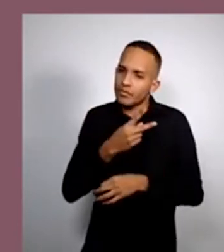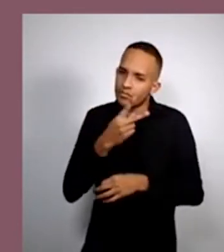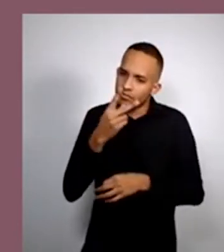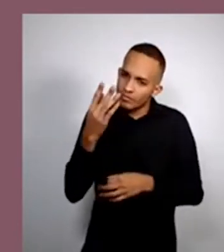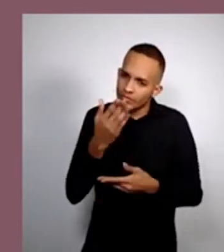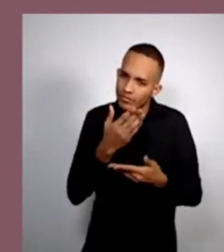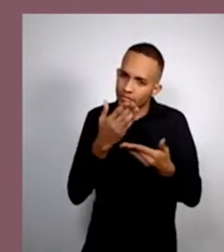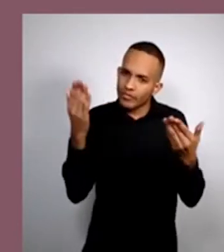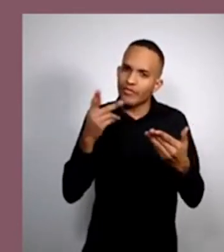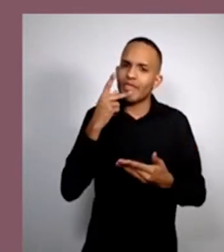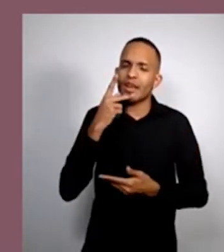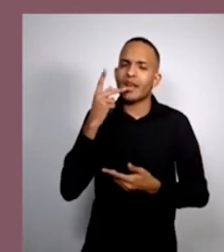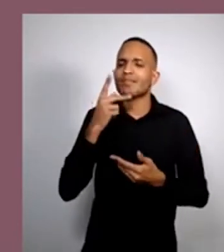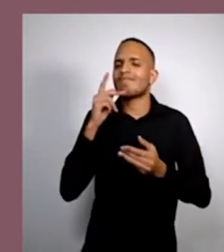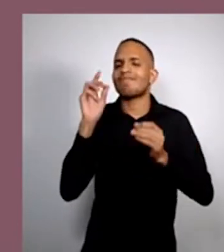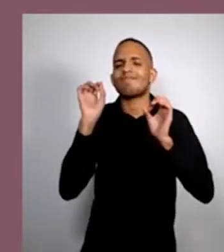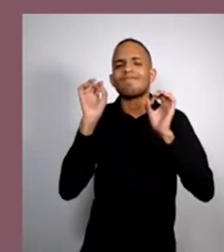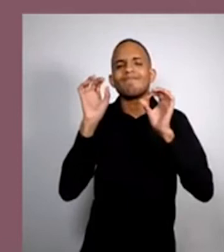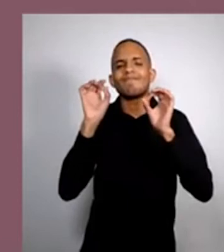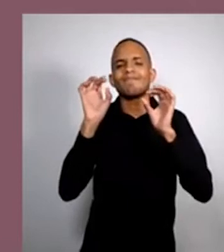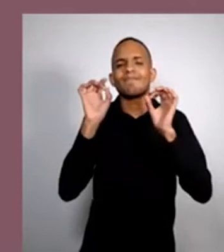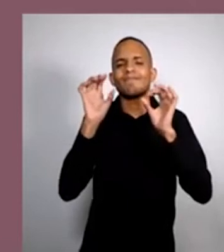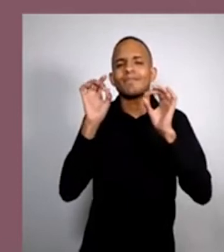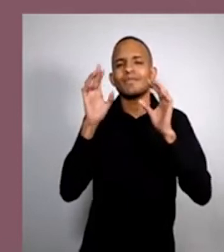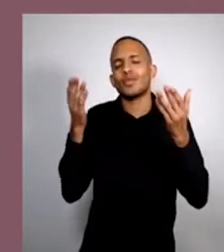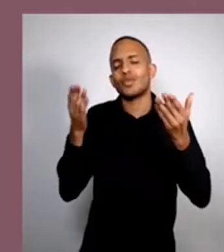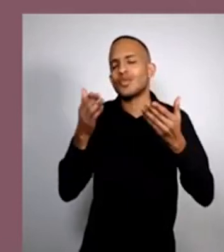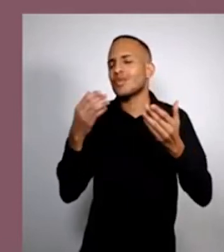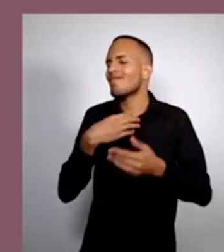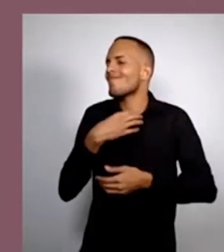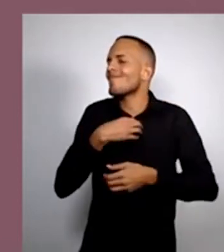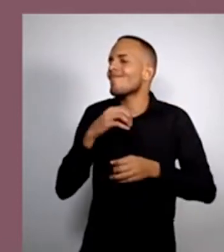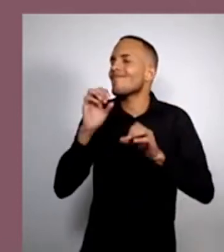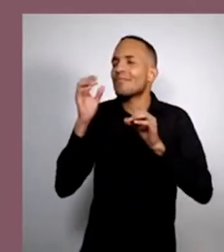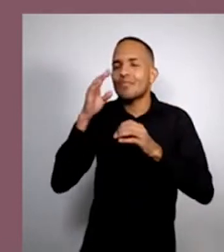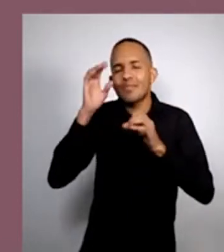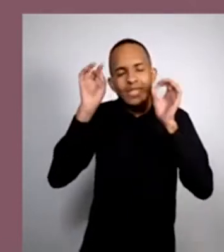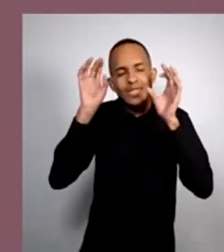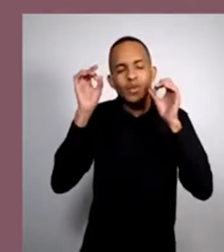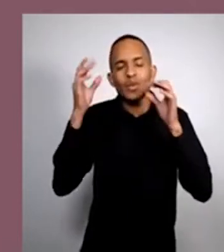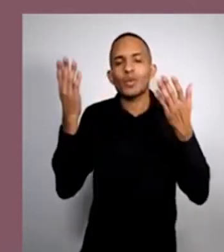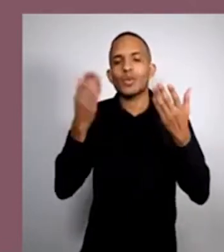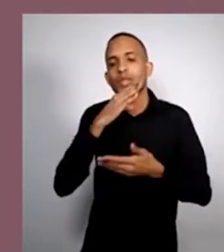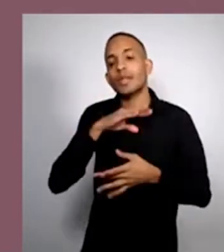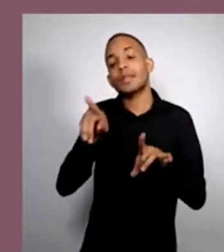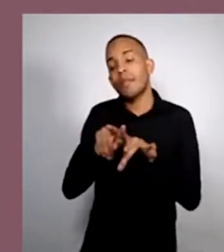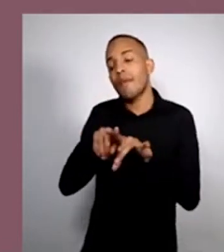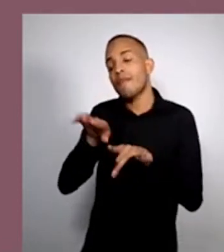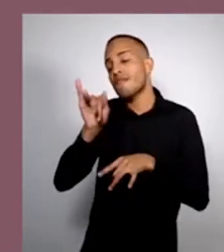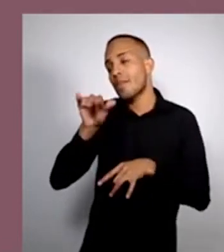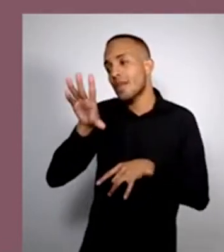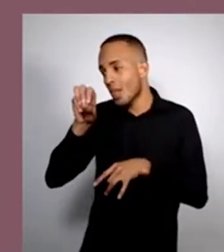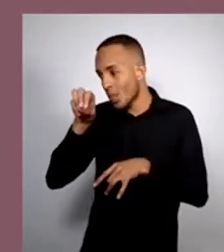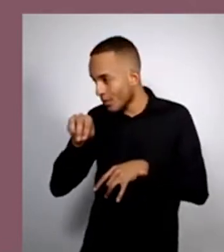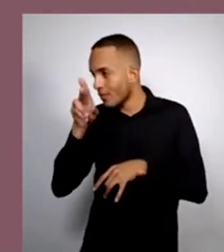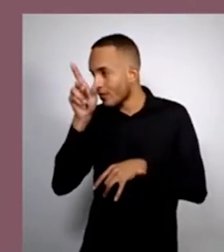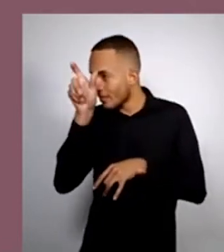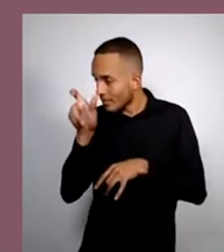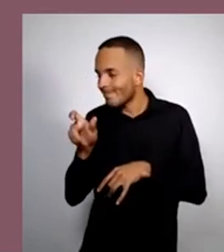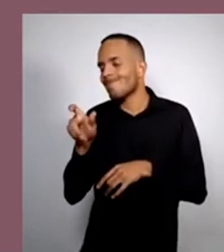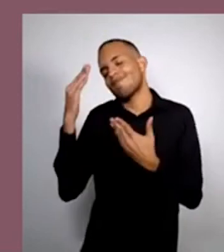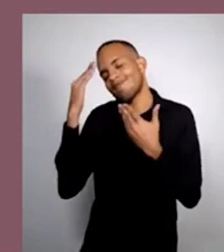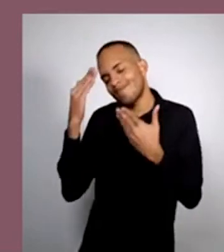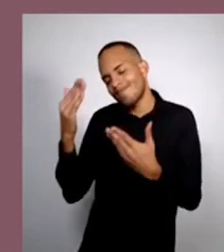na oportunidade de participar com elas nesta tarde. E ao Fabiano, é claro, um